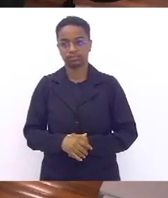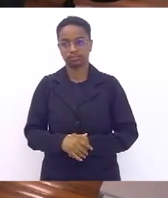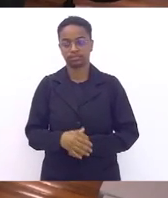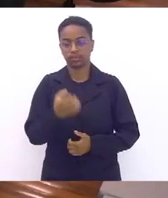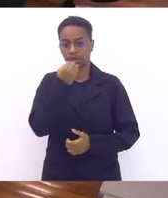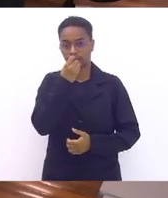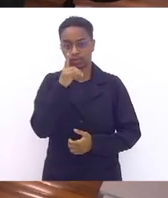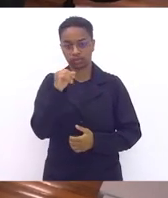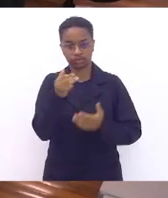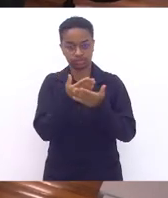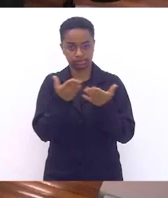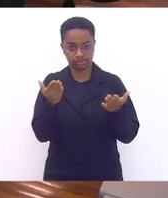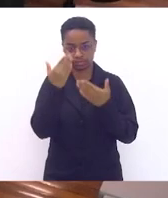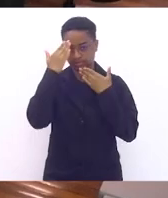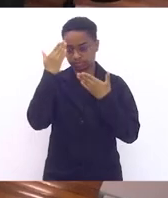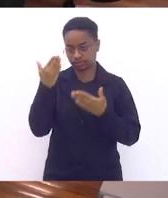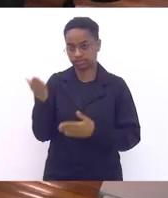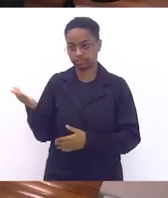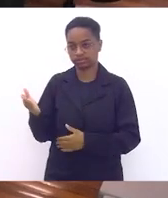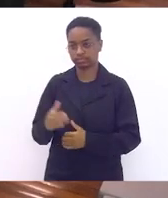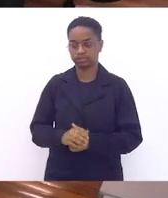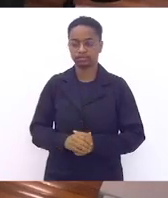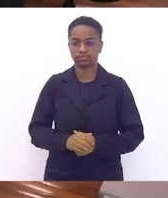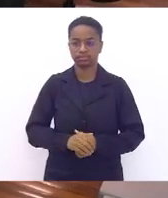Bom dia, pessoal. Obrigado, Mário.